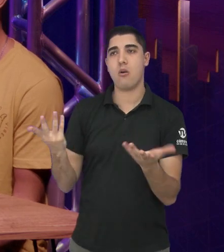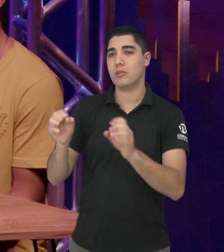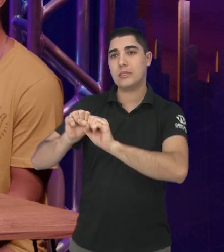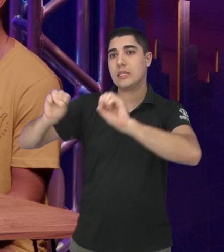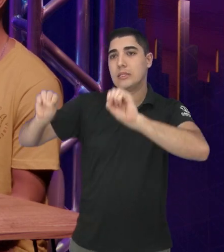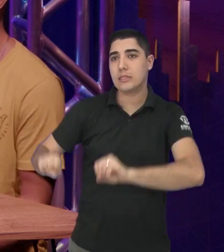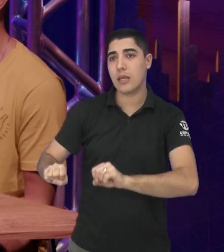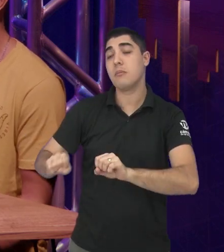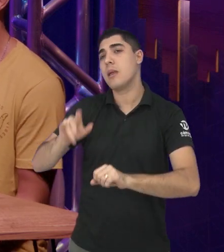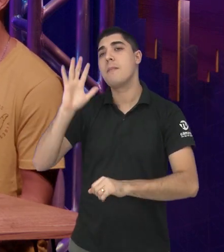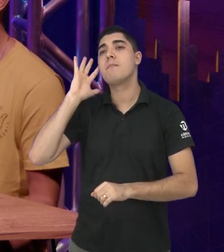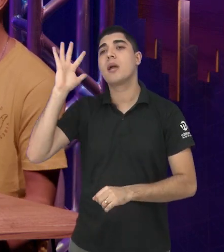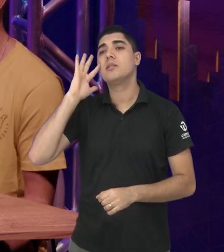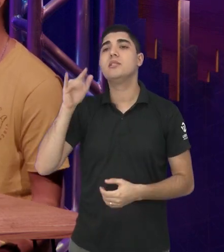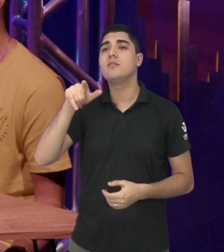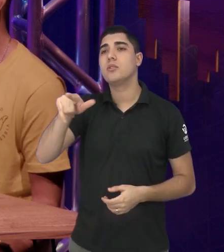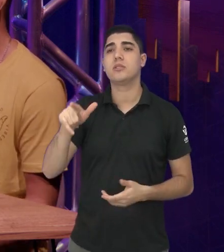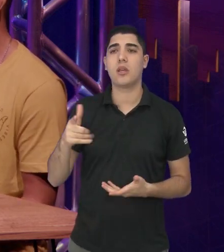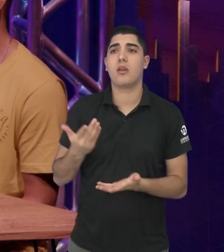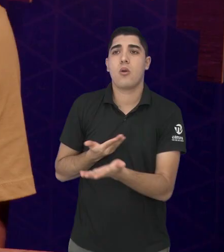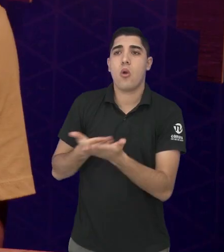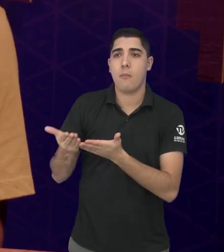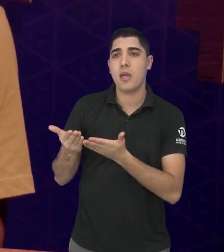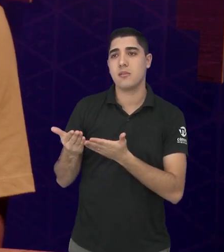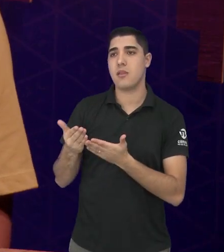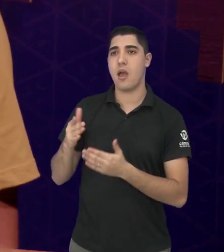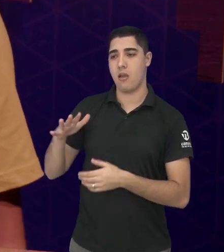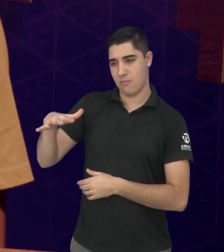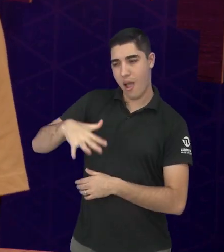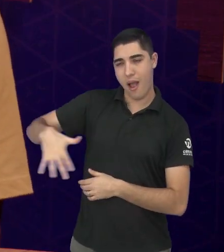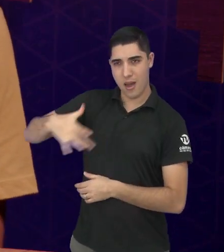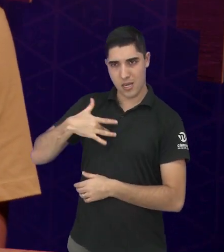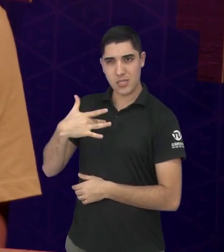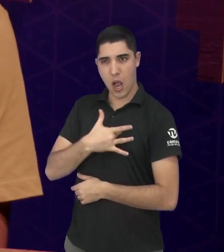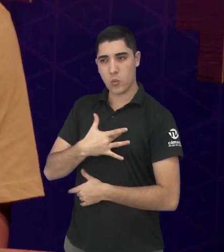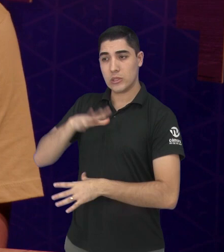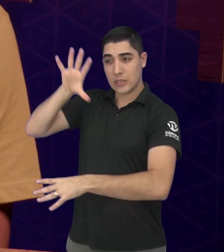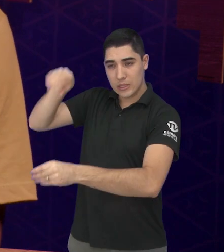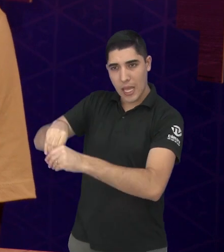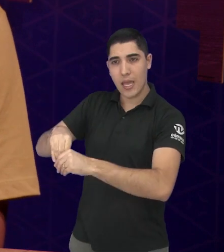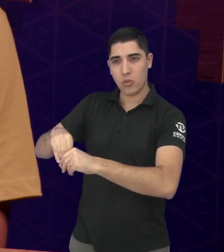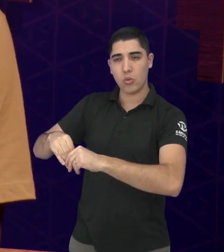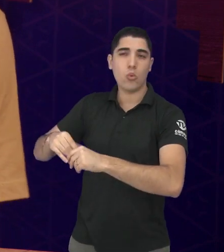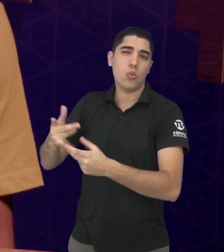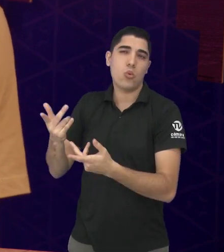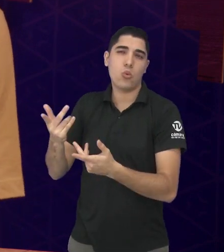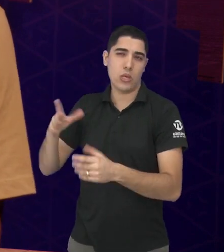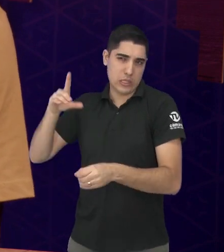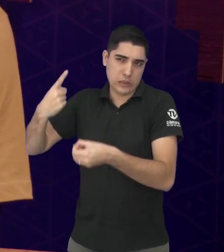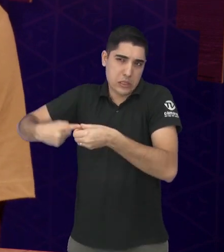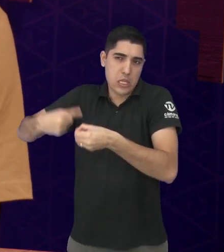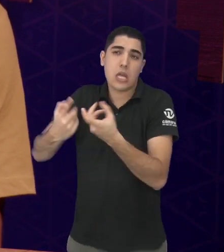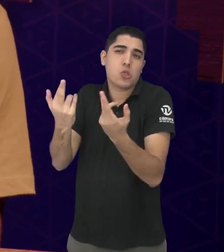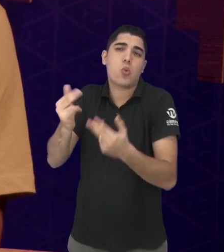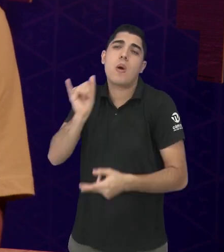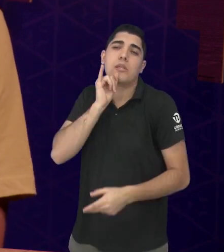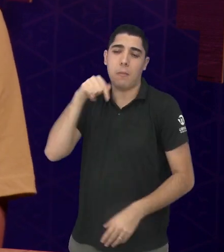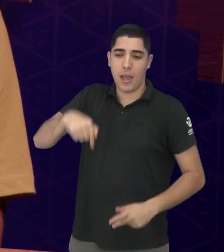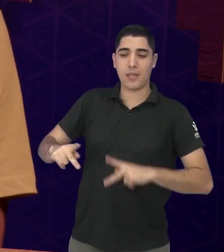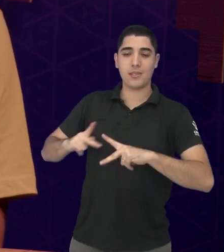né? Imagina você administrar o sistema de saúde de uma cidade que nem São José dos Campos, por